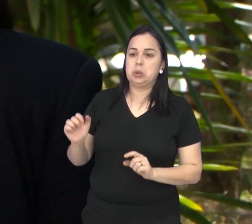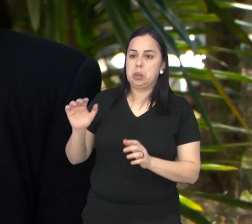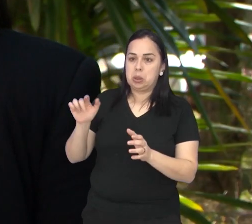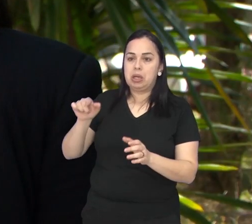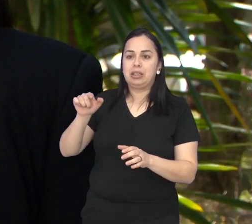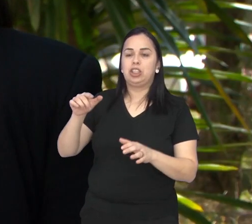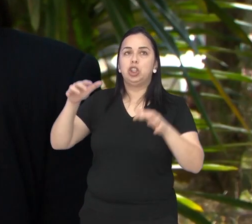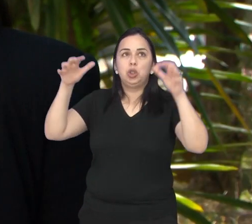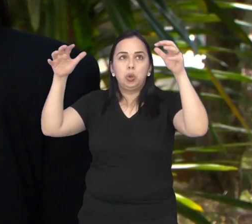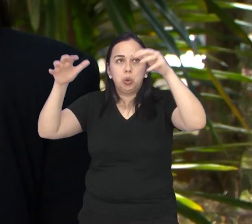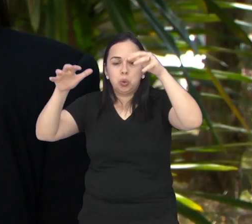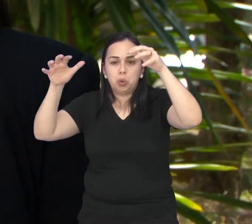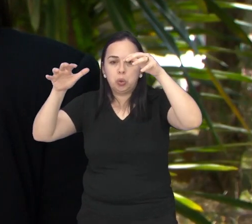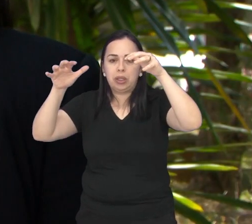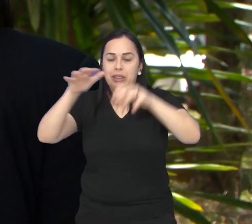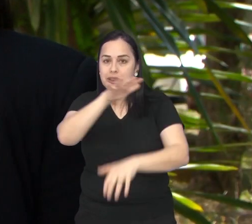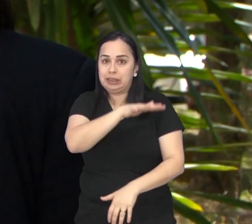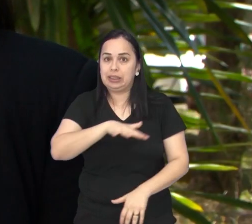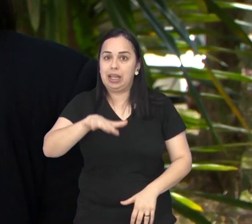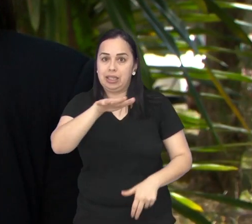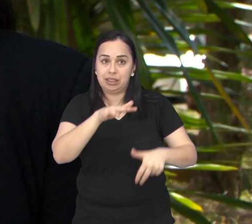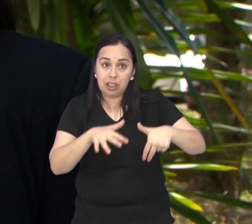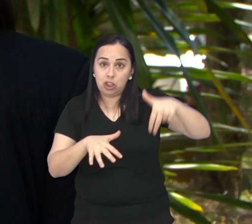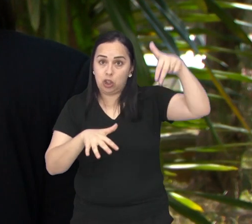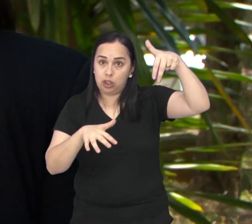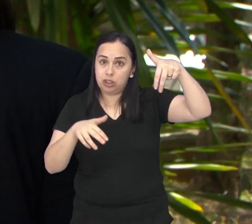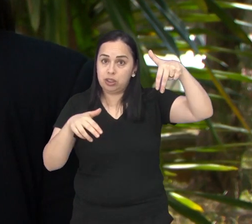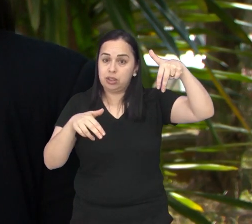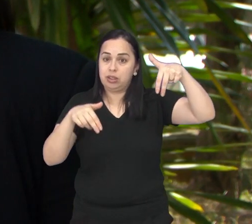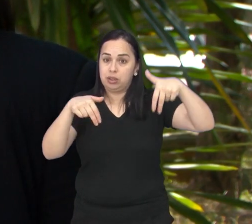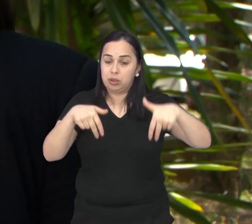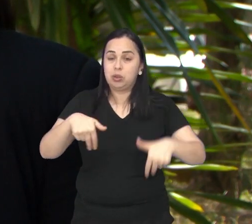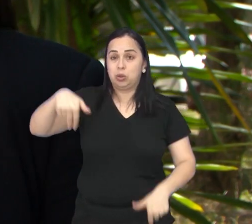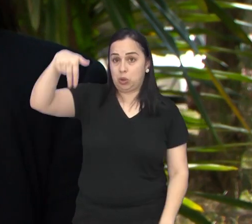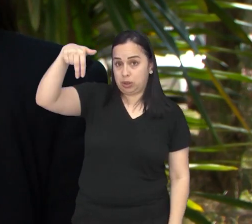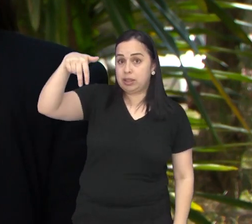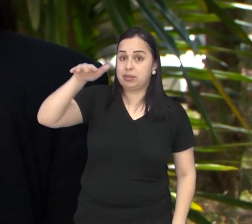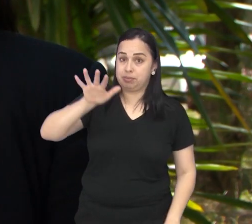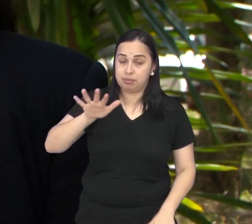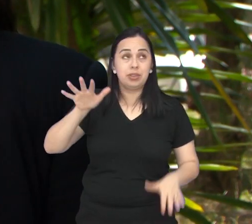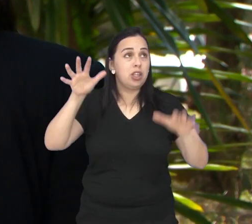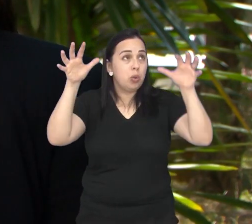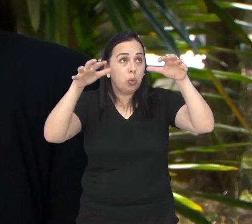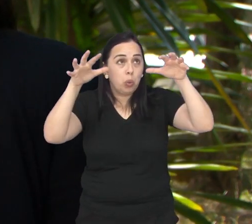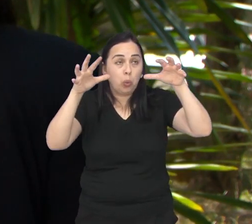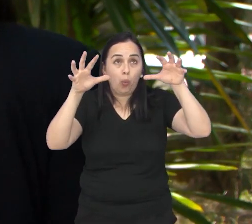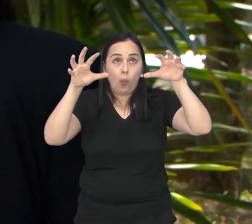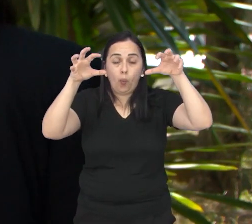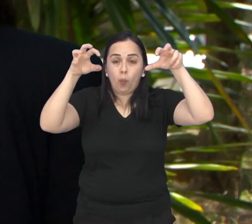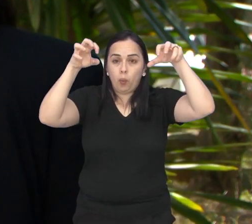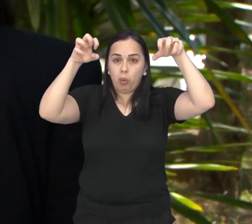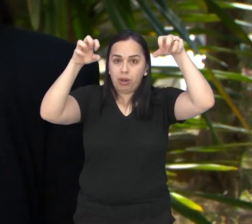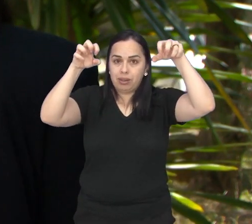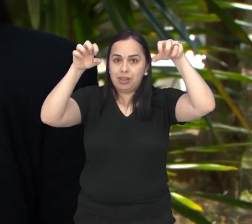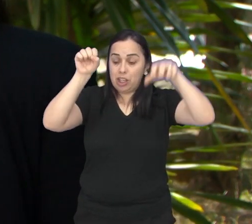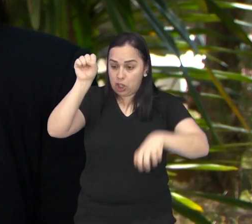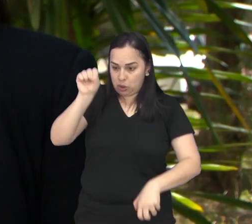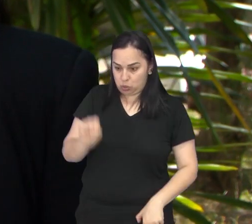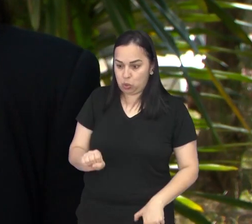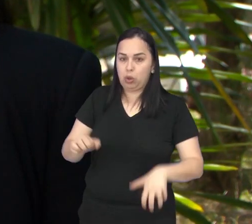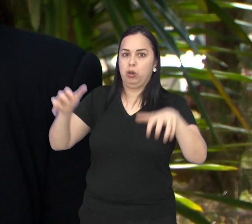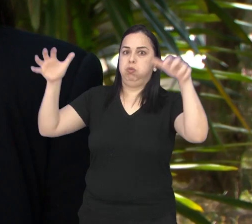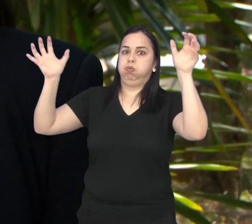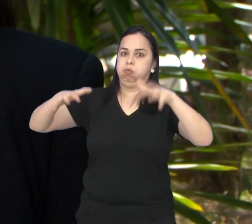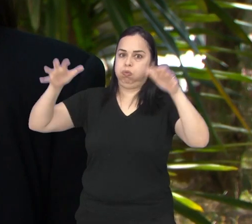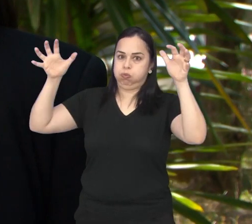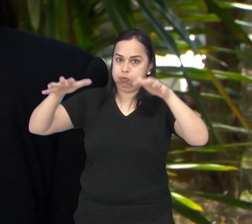El Niño, em termos de chuva, são mais nessas regiões norte e nordeste, uma diminuição das chuvas, e com o aumento das chuvas